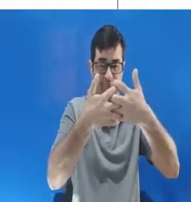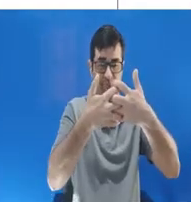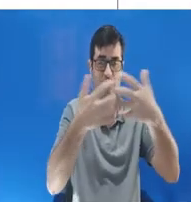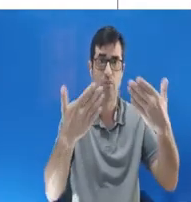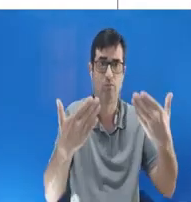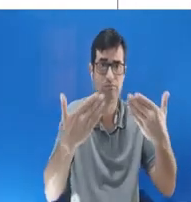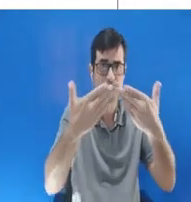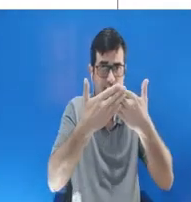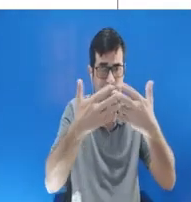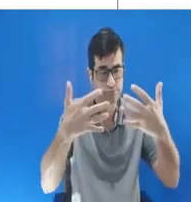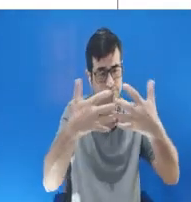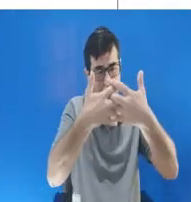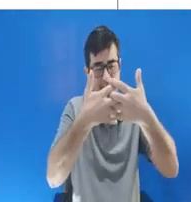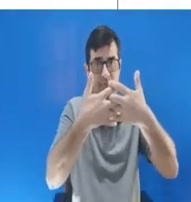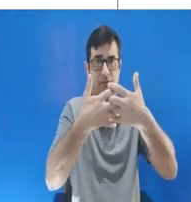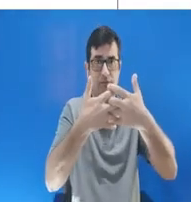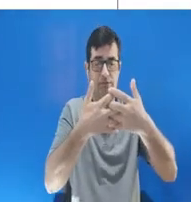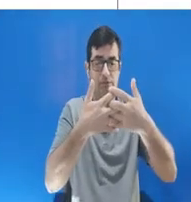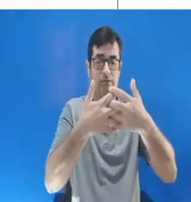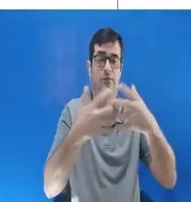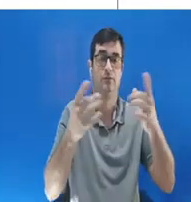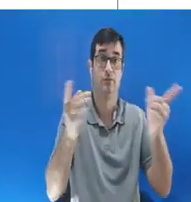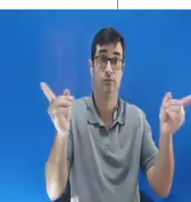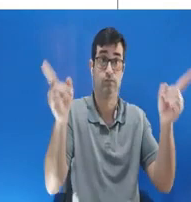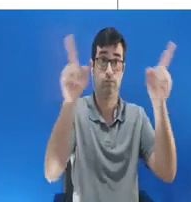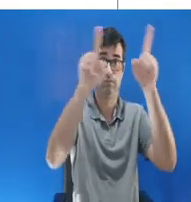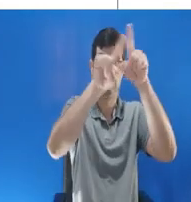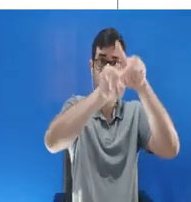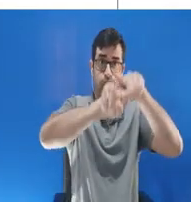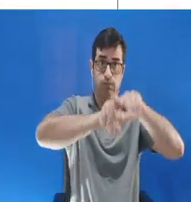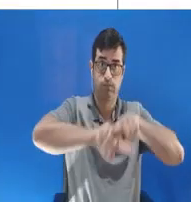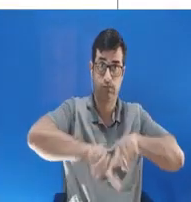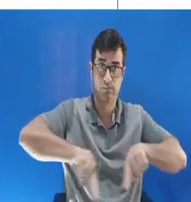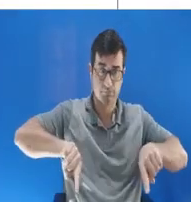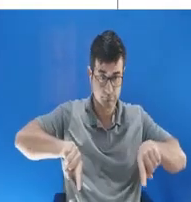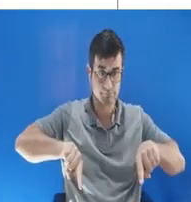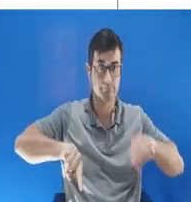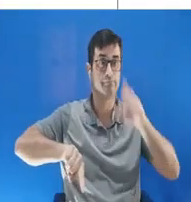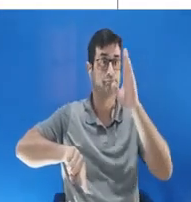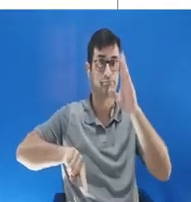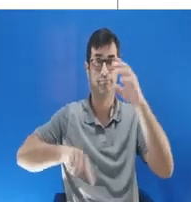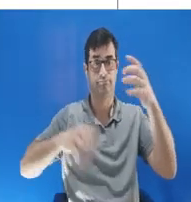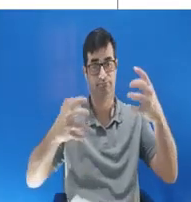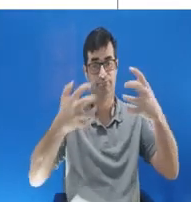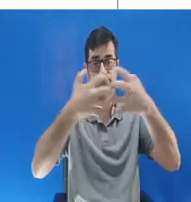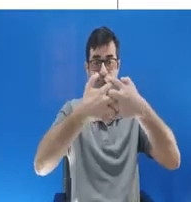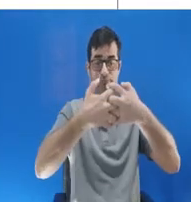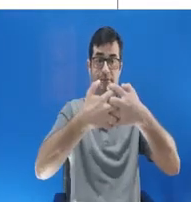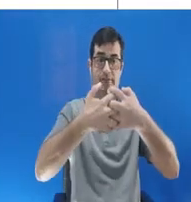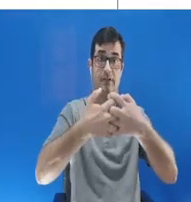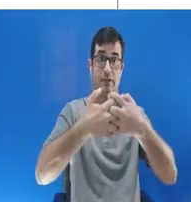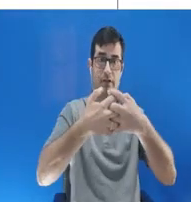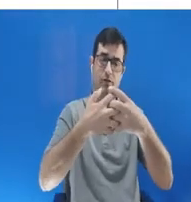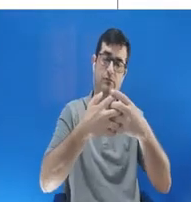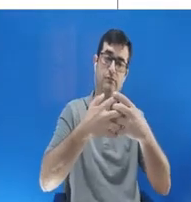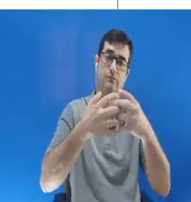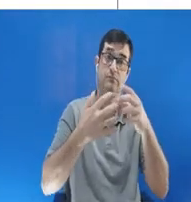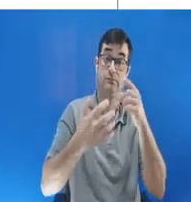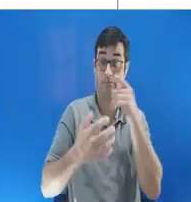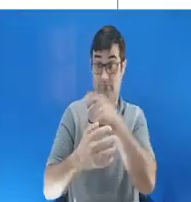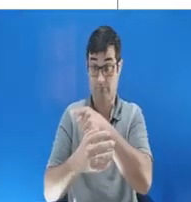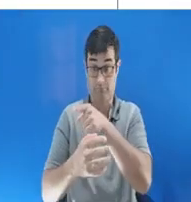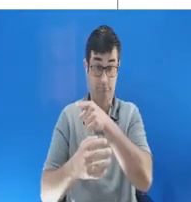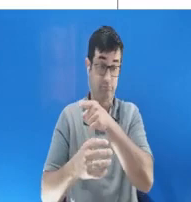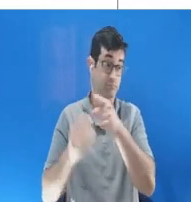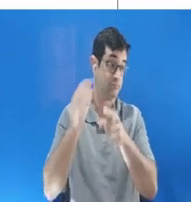Ou seja, eu vou ter, se eu dividir pela metade a distância entre os dois núcleos, eu vou ter uma parte que